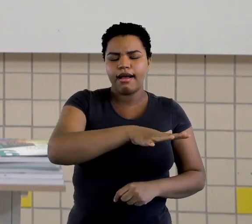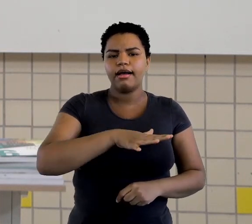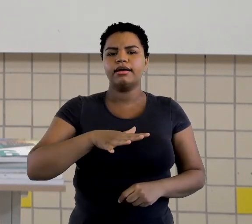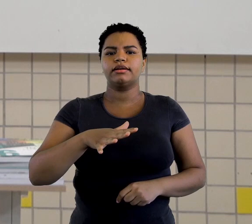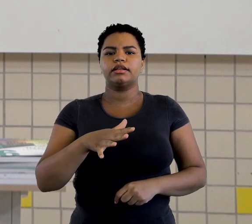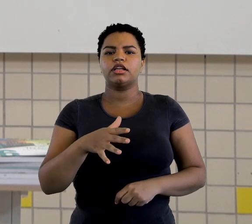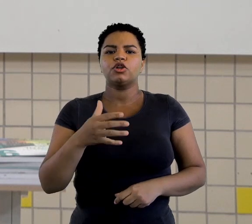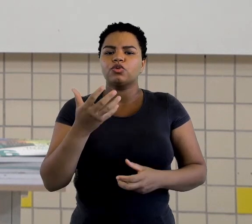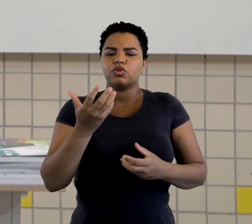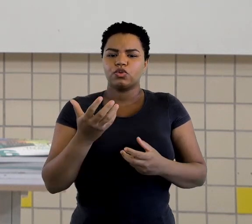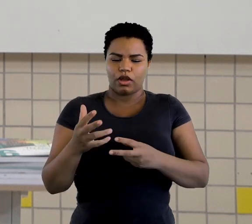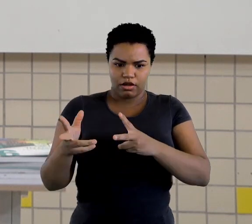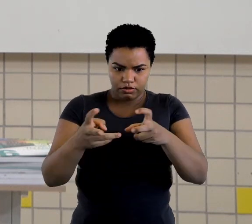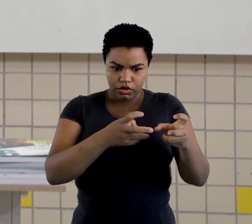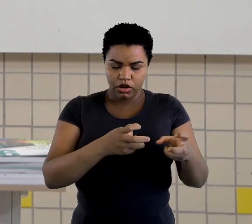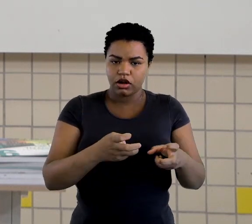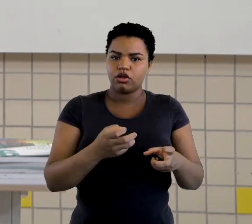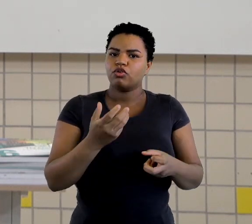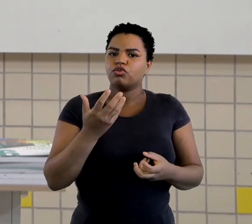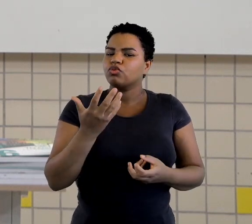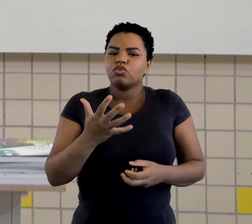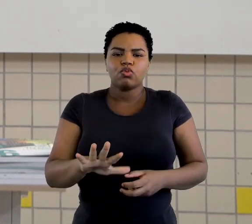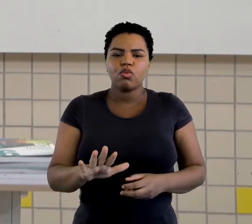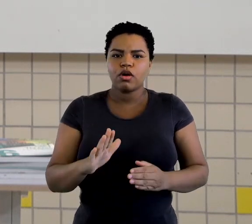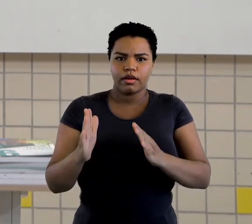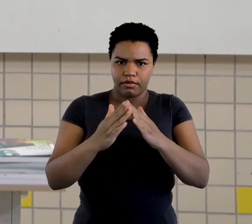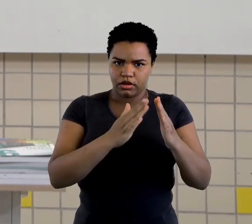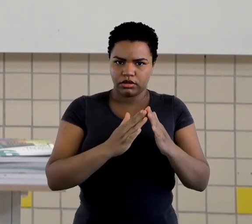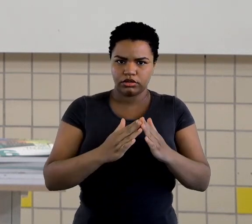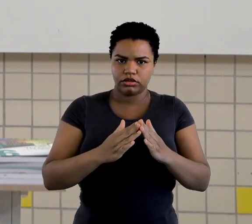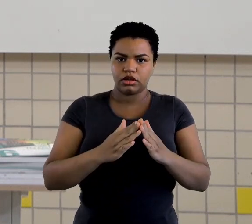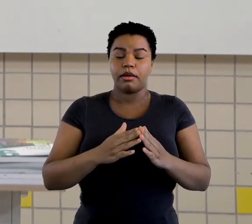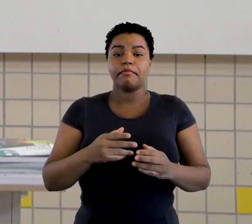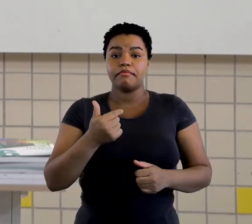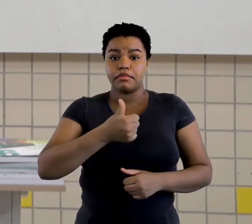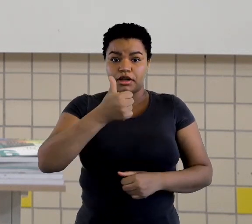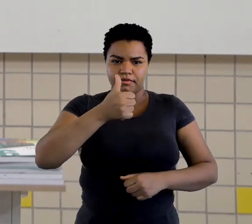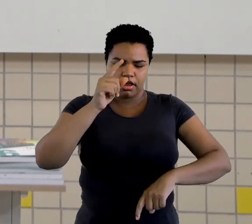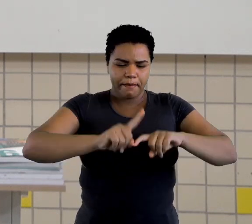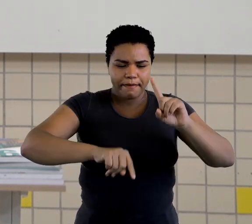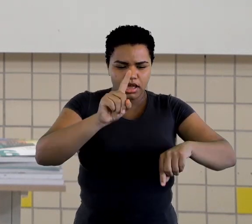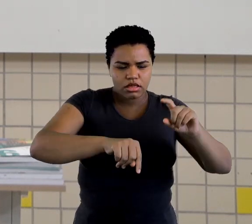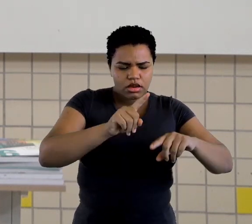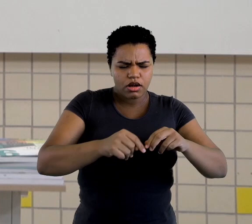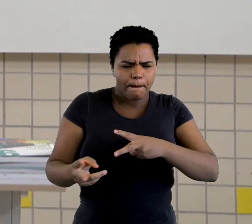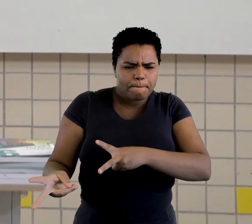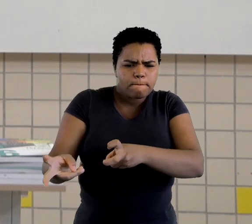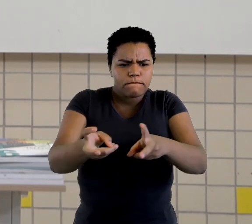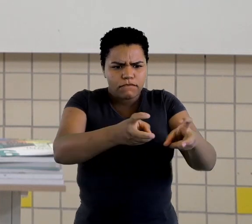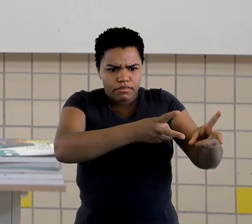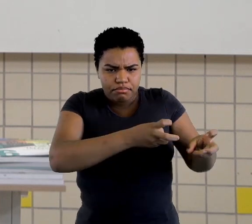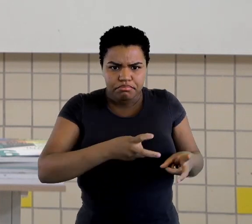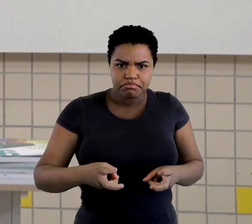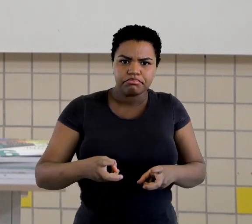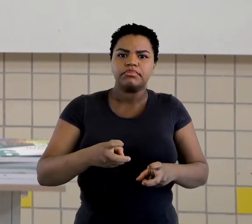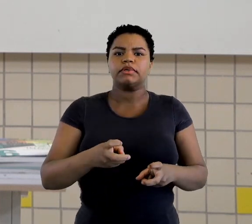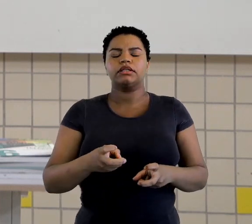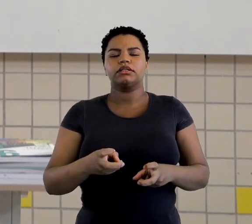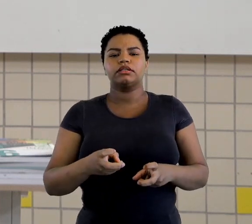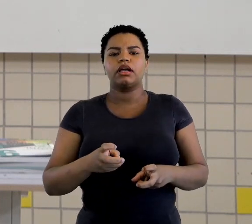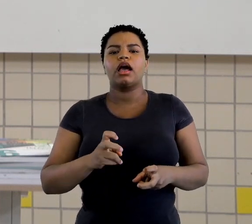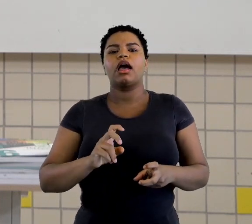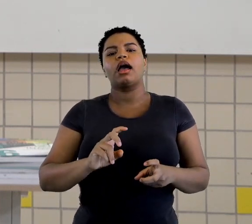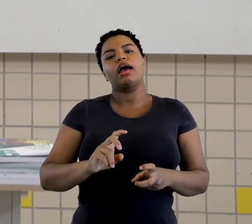de moradia. Os colonos vão explorar os recursos naturais, as riquezas naturais da região. Os